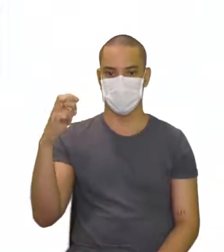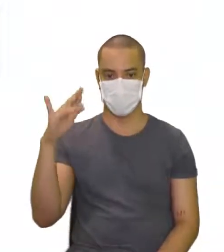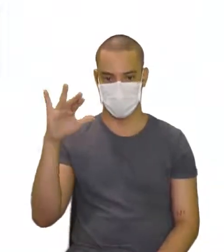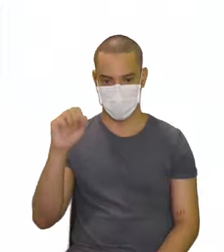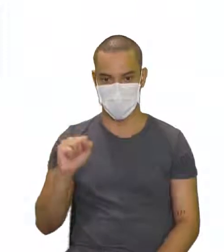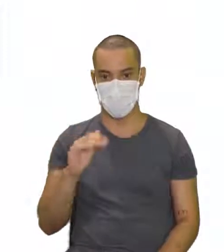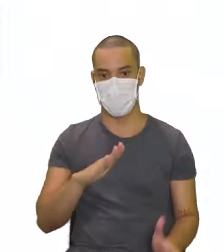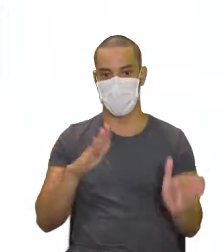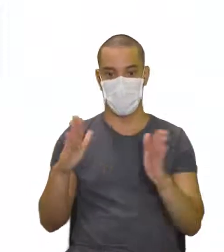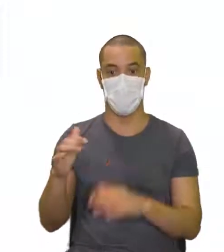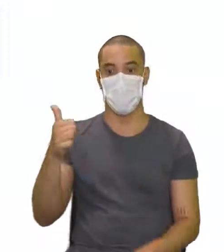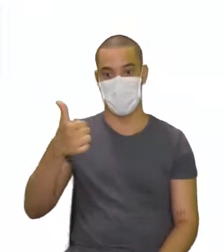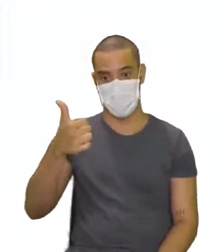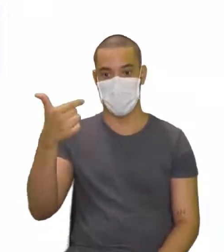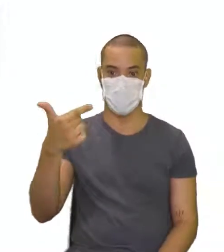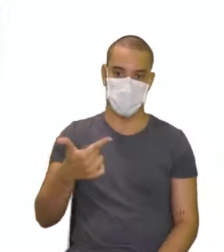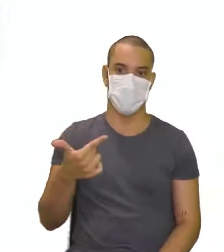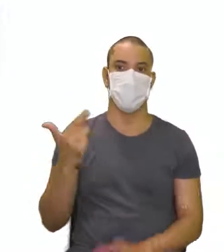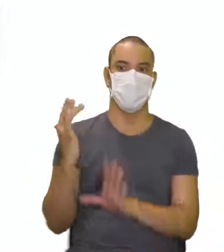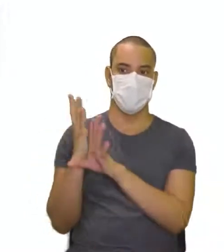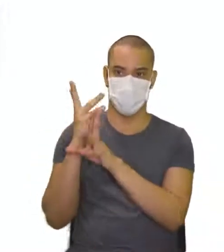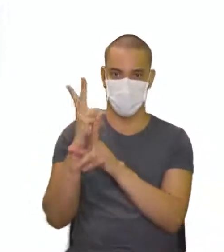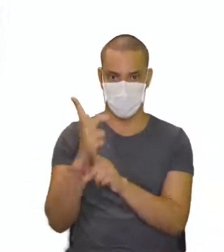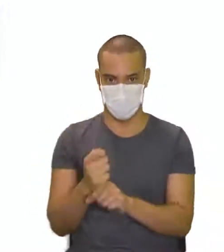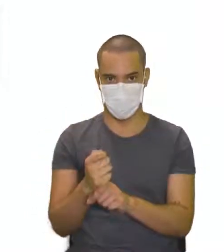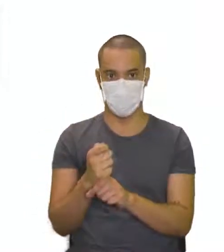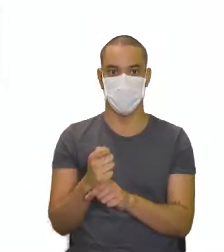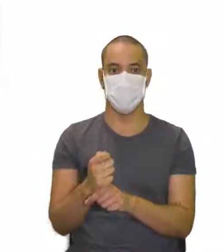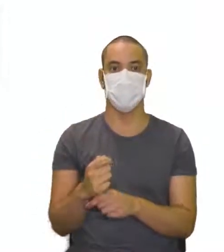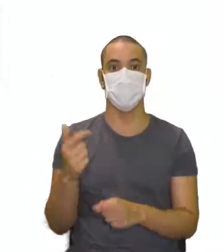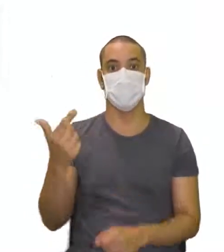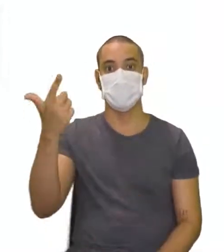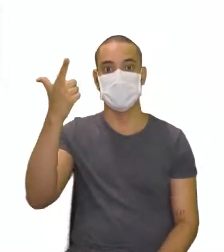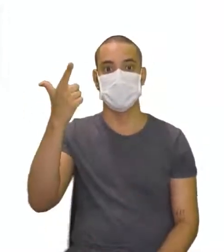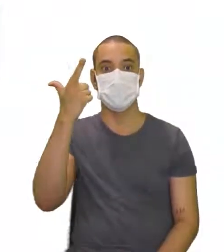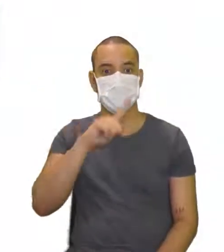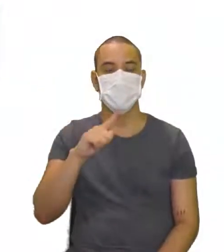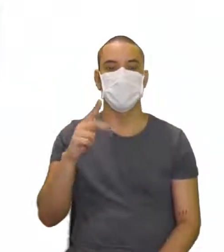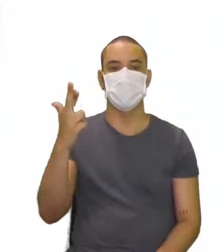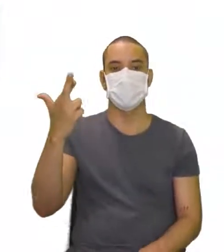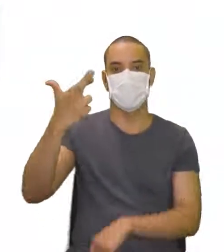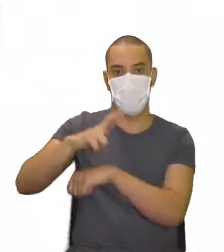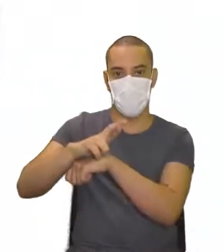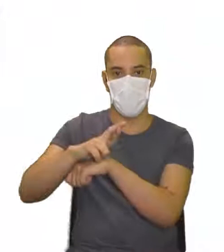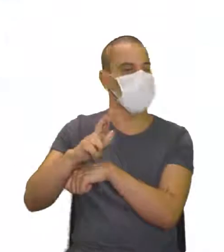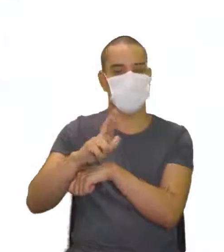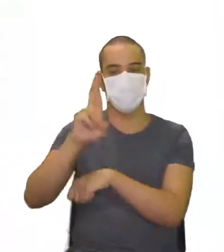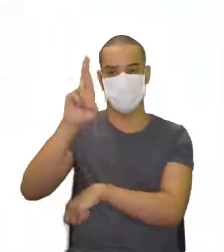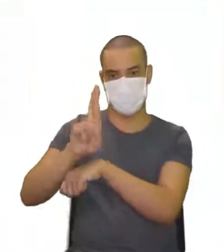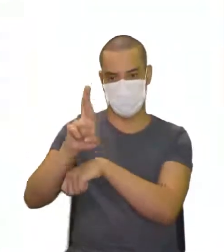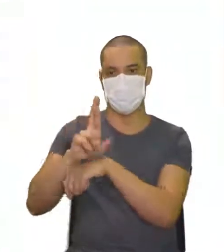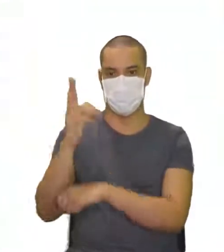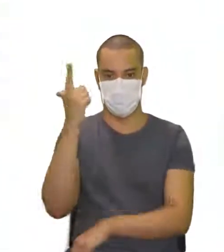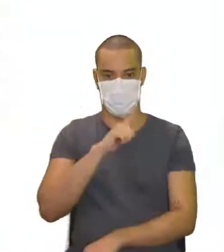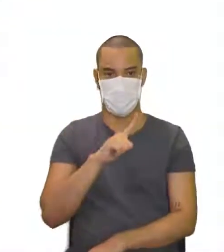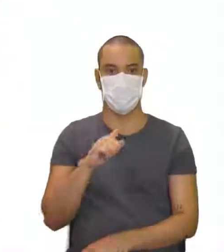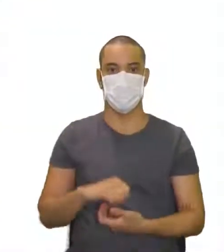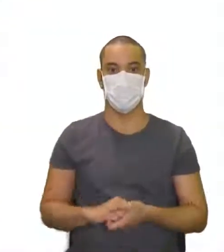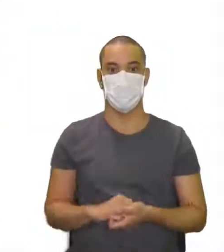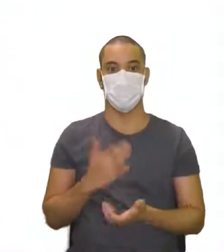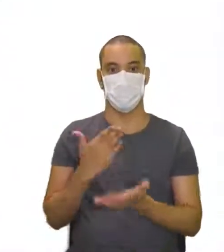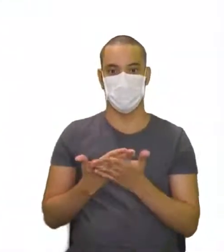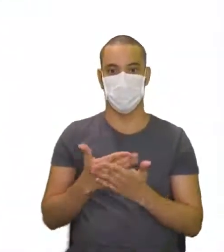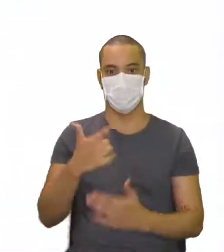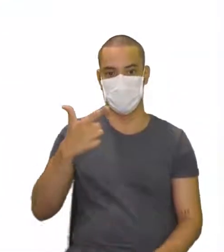parte 2, e vamos revisar aí para a nossa recuperação da nossa unidade, ok? Nós falamos lá na aula 21